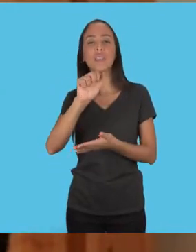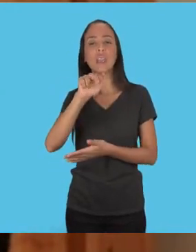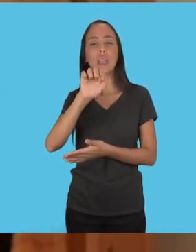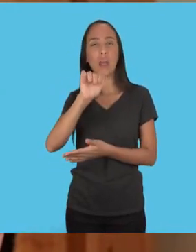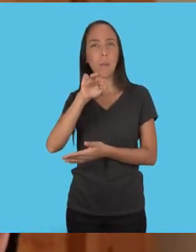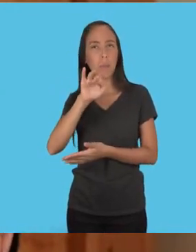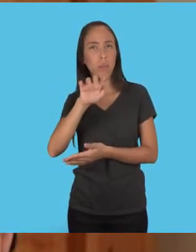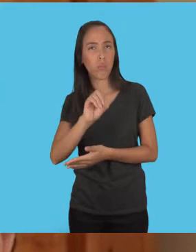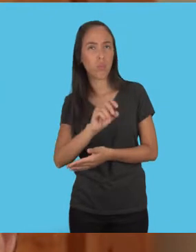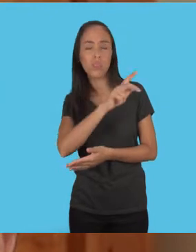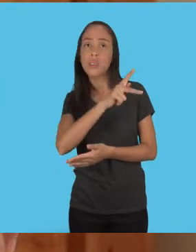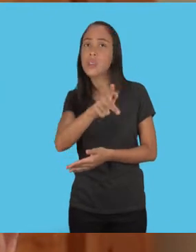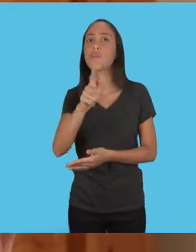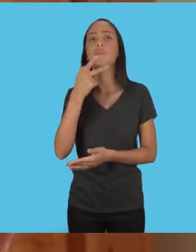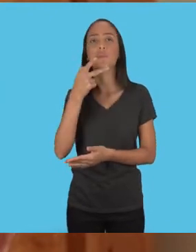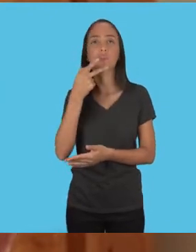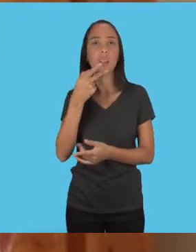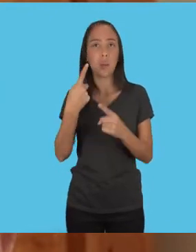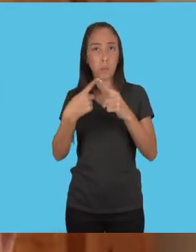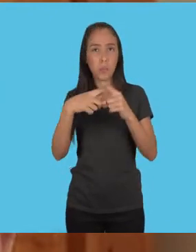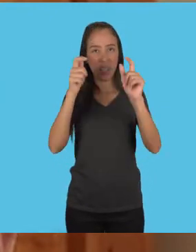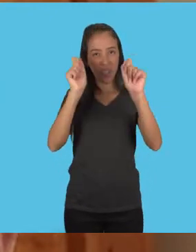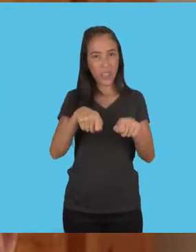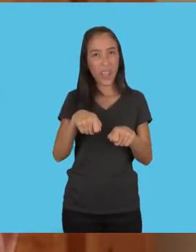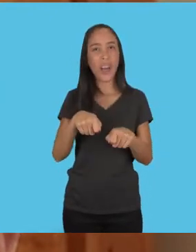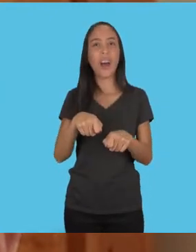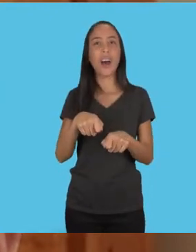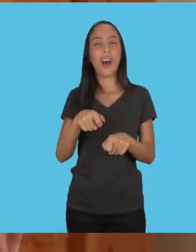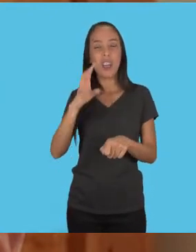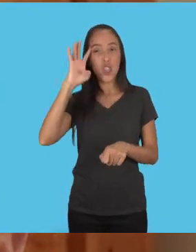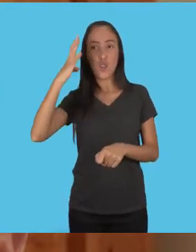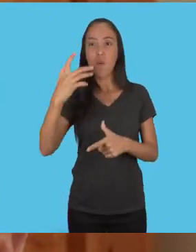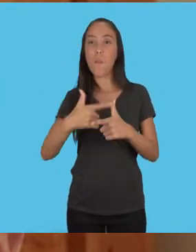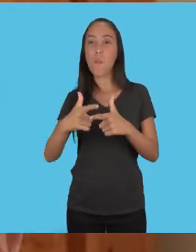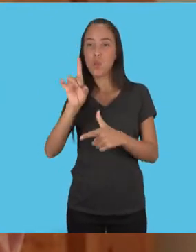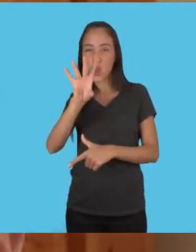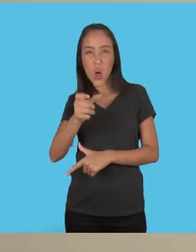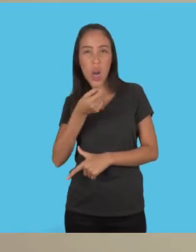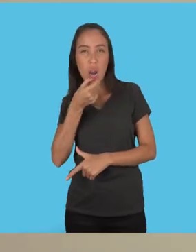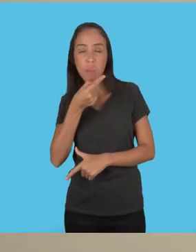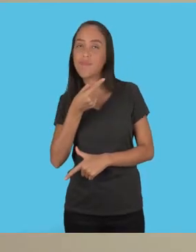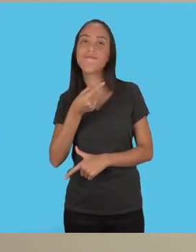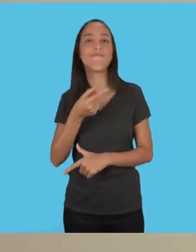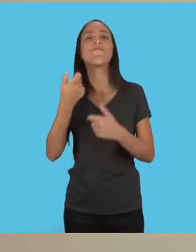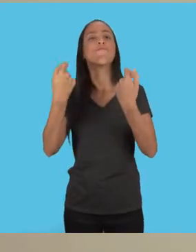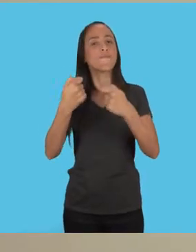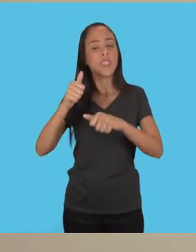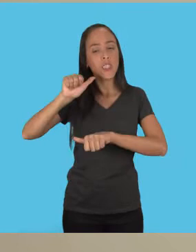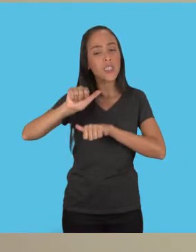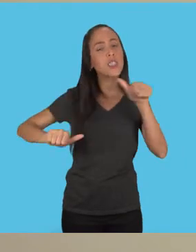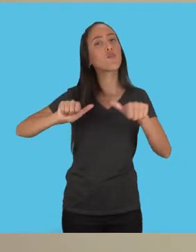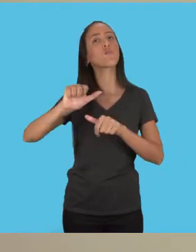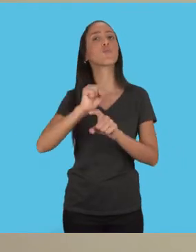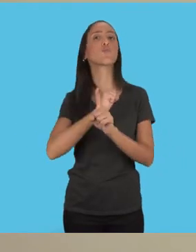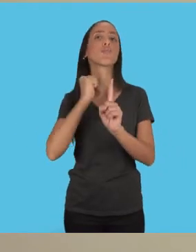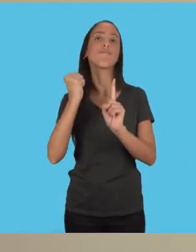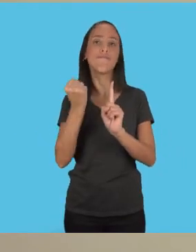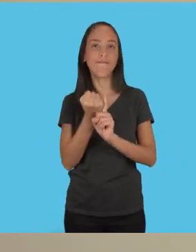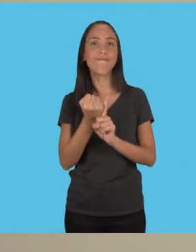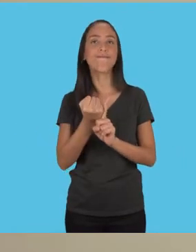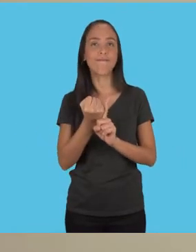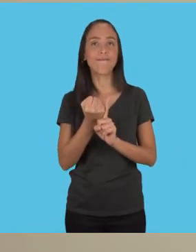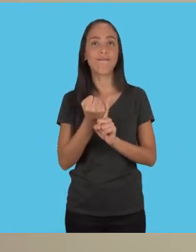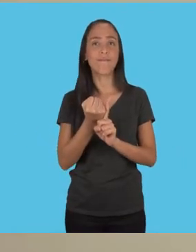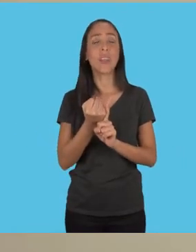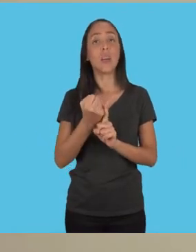pontuava muito, que, ou seja, não se resolvia o problema de saúde só com o remedinho, tinha que haver transformação social.